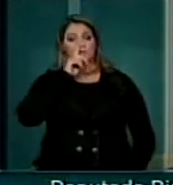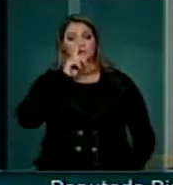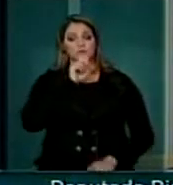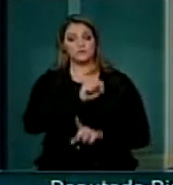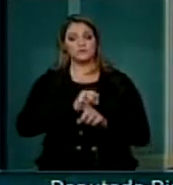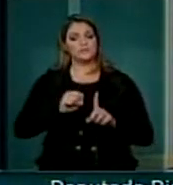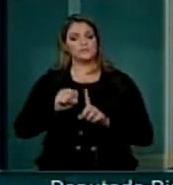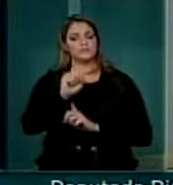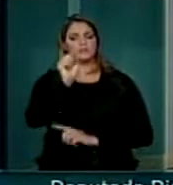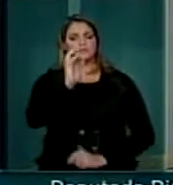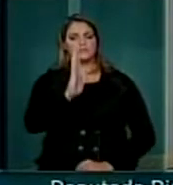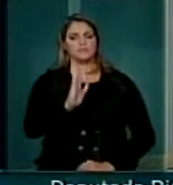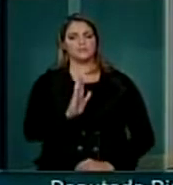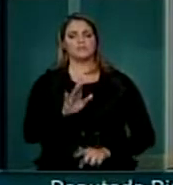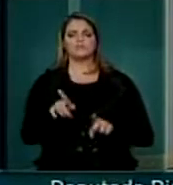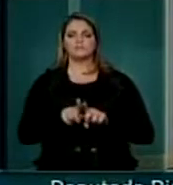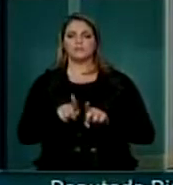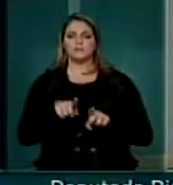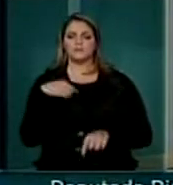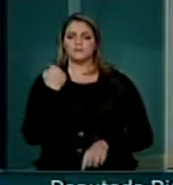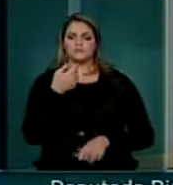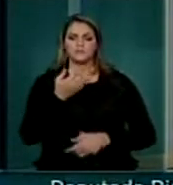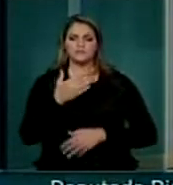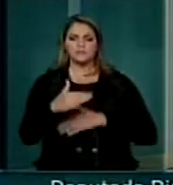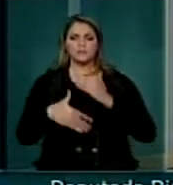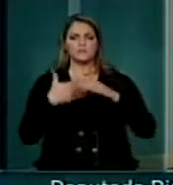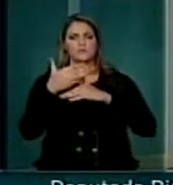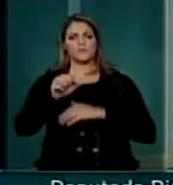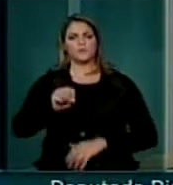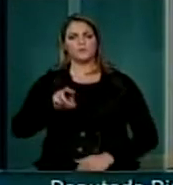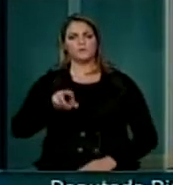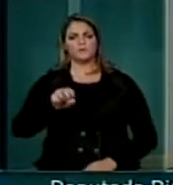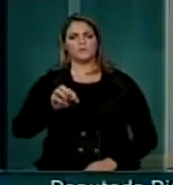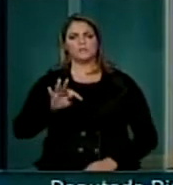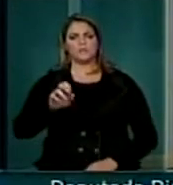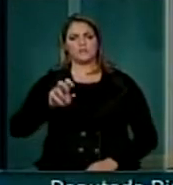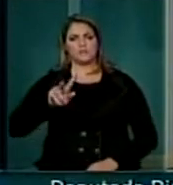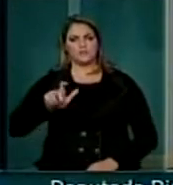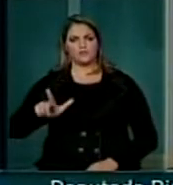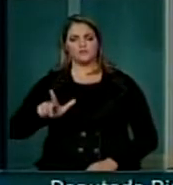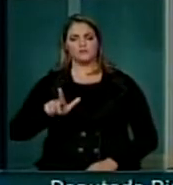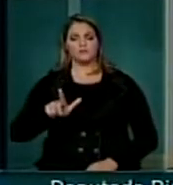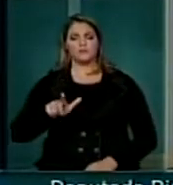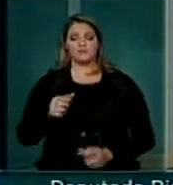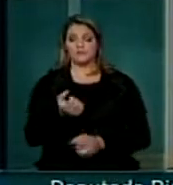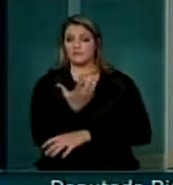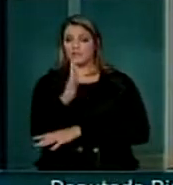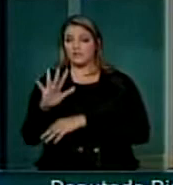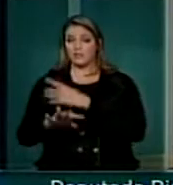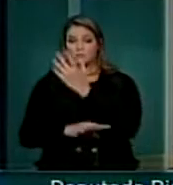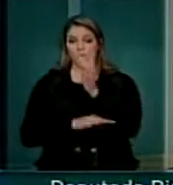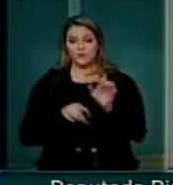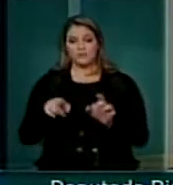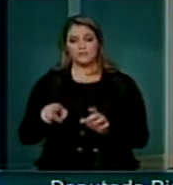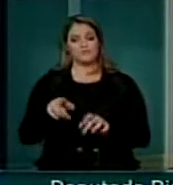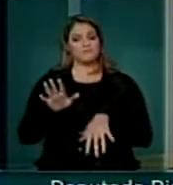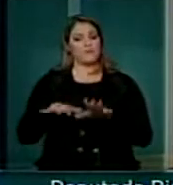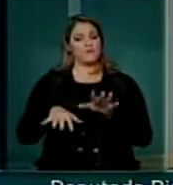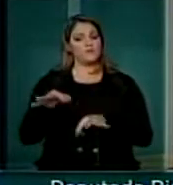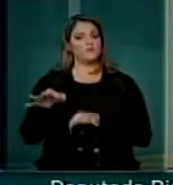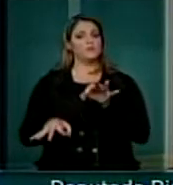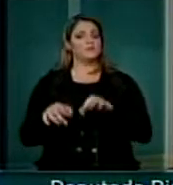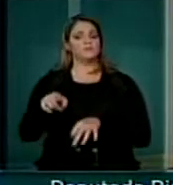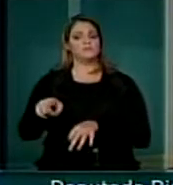sociedade brasileira e para o nosso desenvolvimento sustentável. A natureza está no banco dos réus.